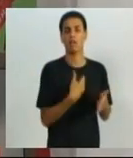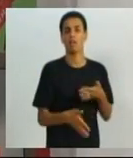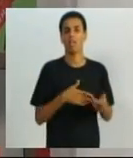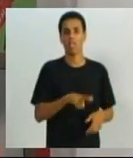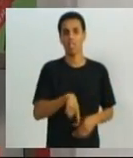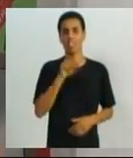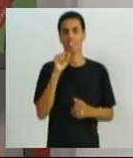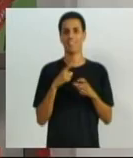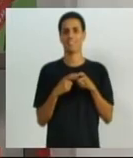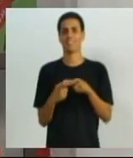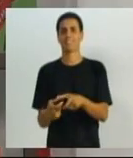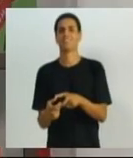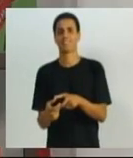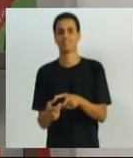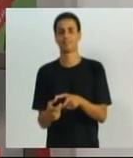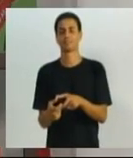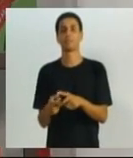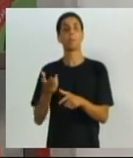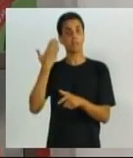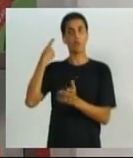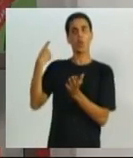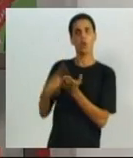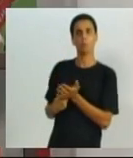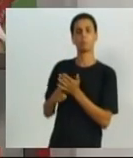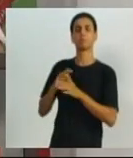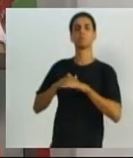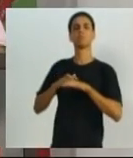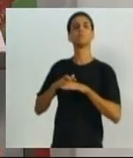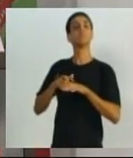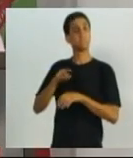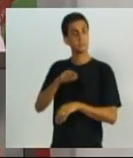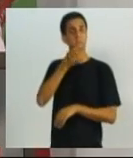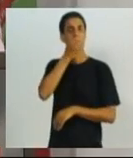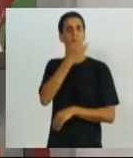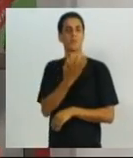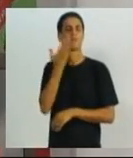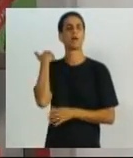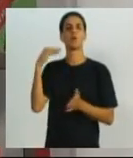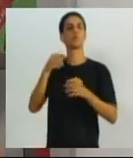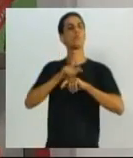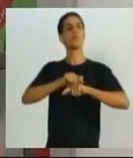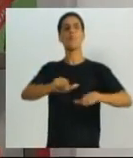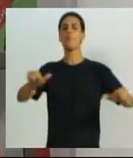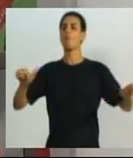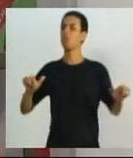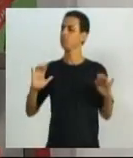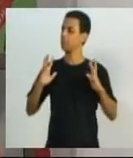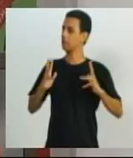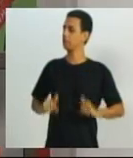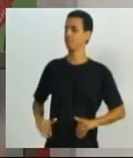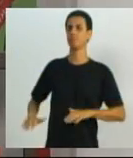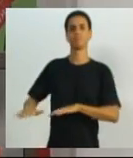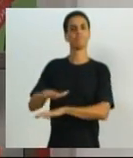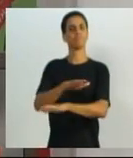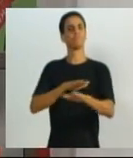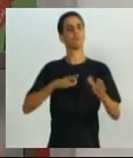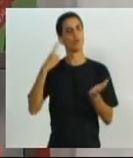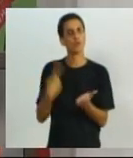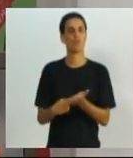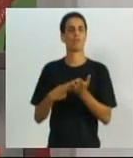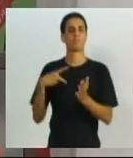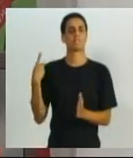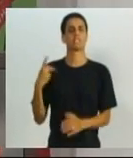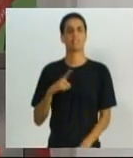a eleição completamente diferente da nossa cidade. Uma das poucas cidades a ter essa contribuição na última eleição. Então, senhores,